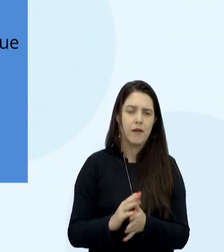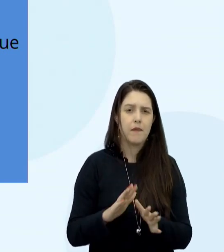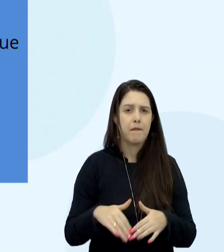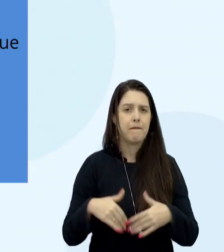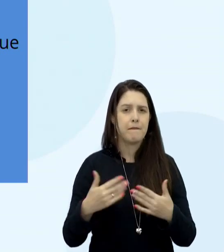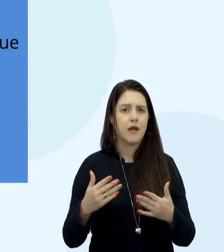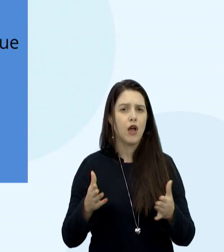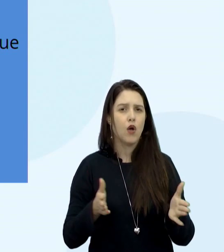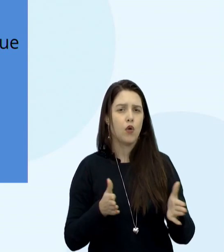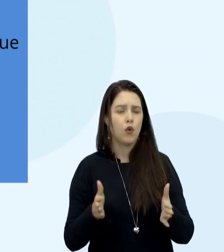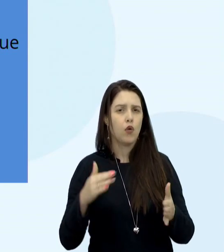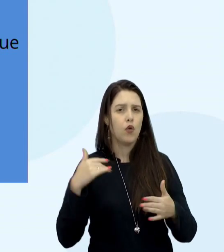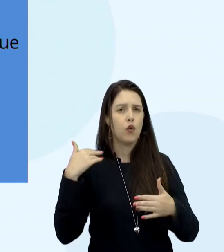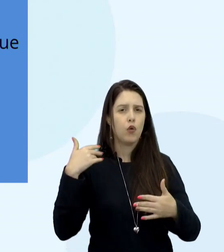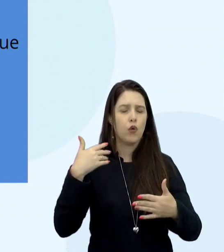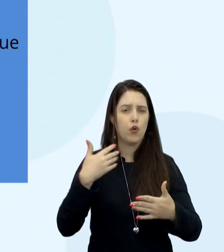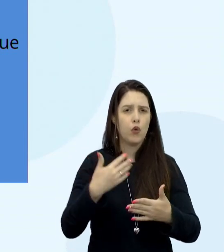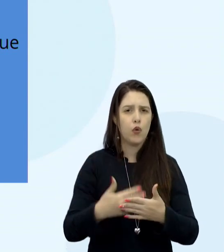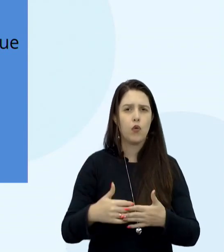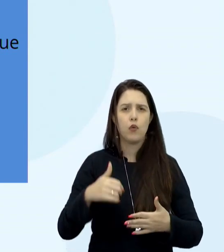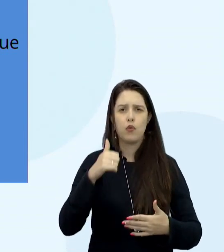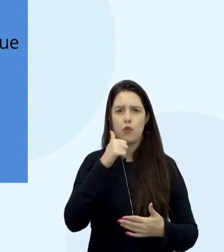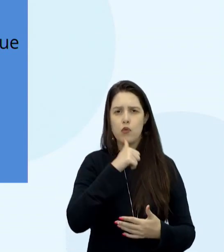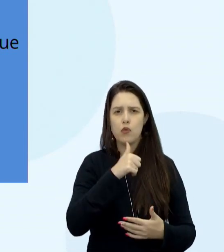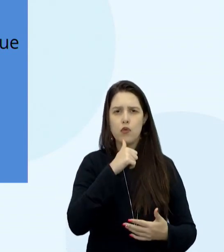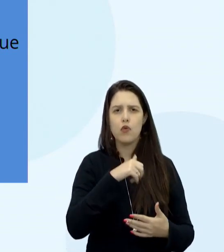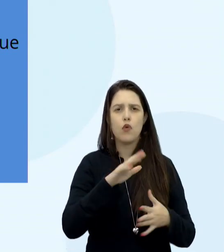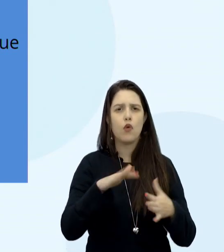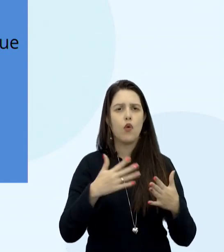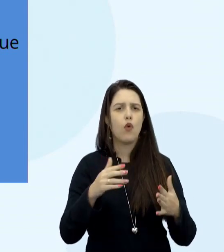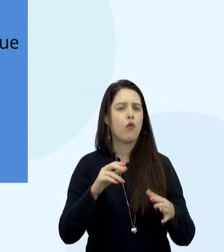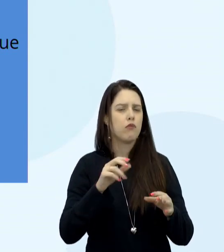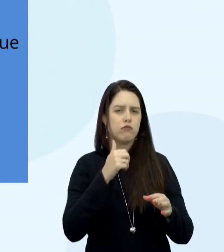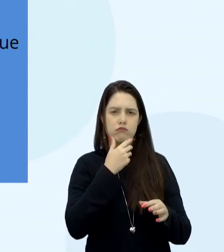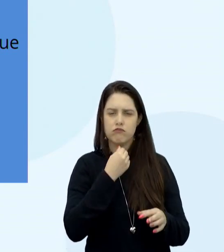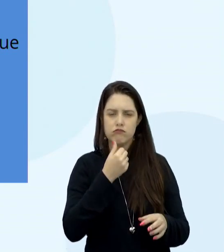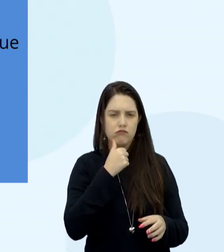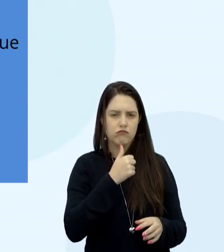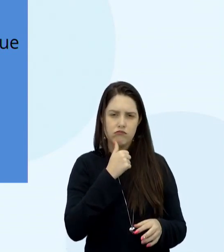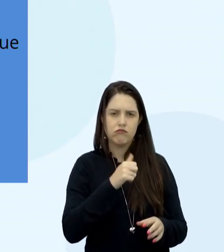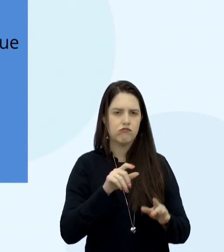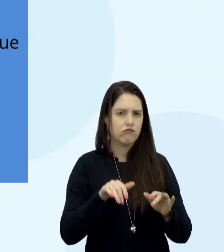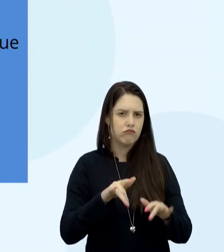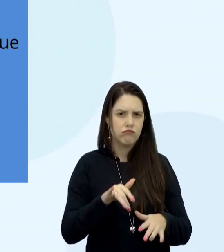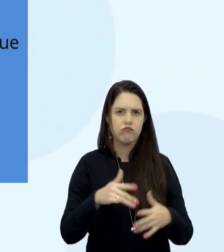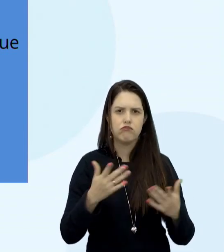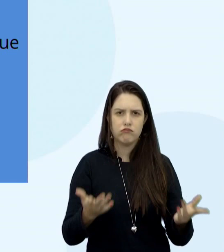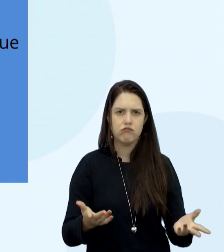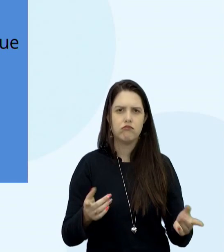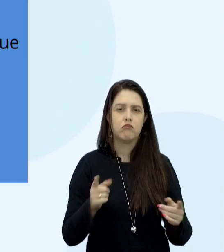Há um tempo a gente pesquisava mulher bonita, apareciam mulheres brancas. Sim.